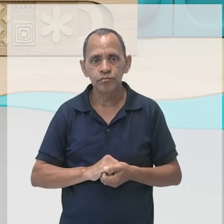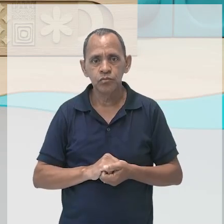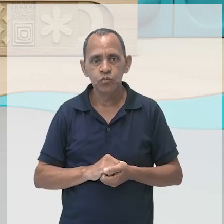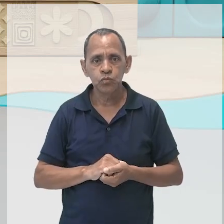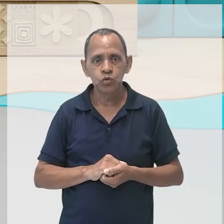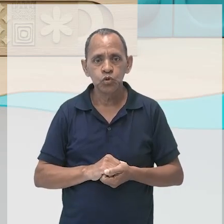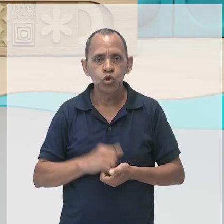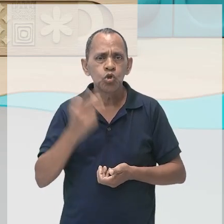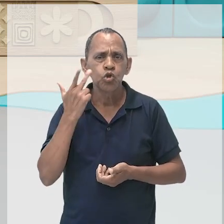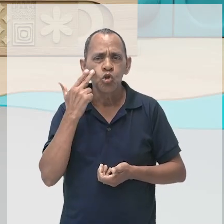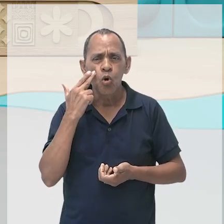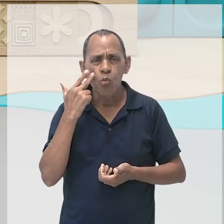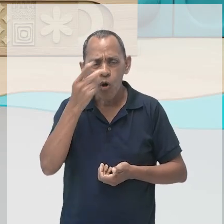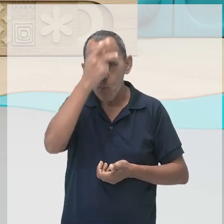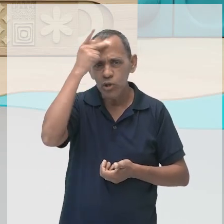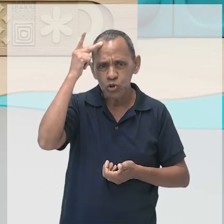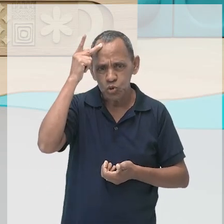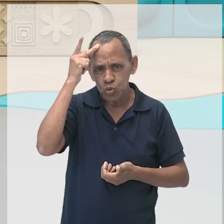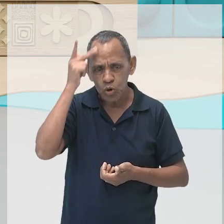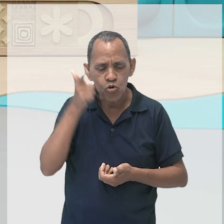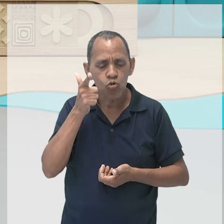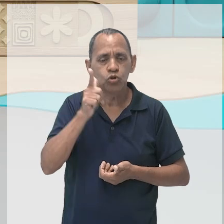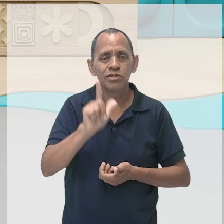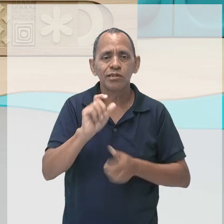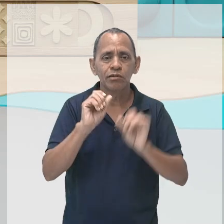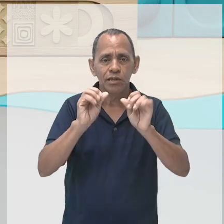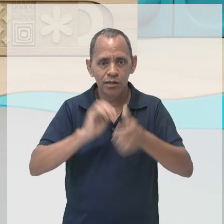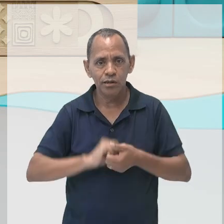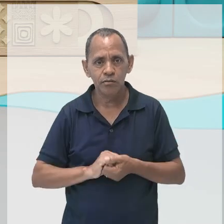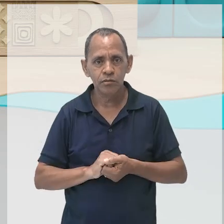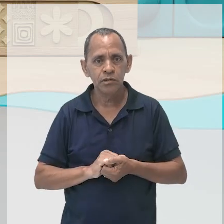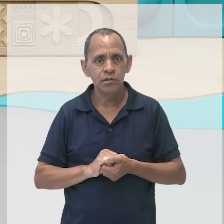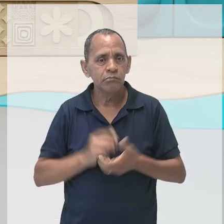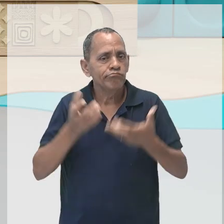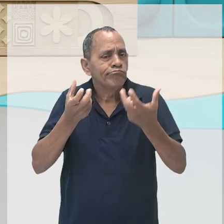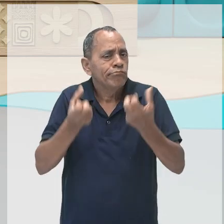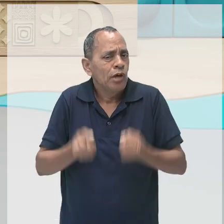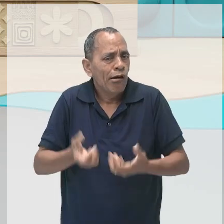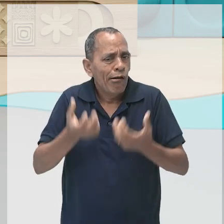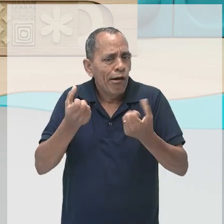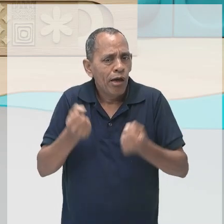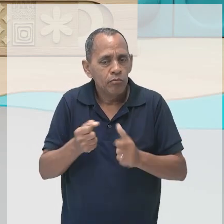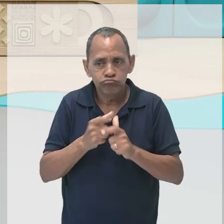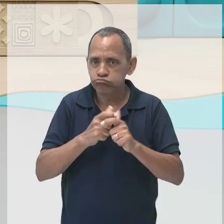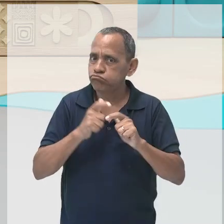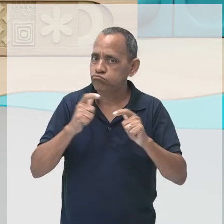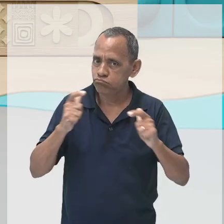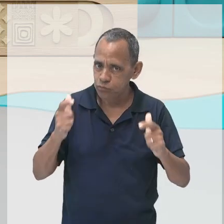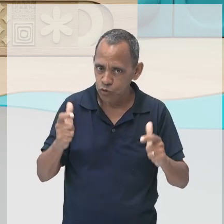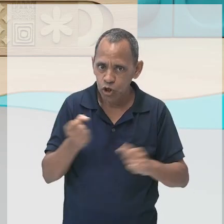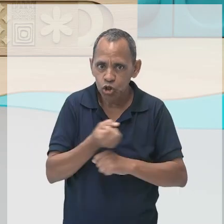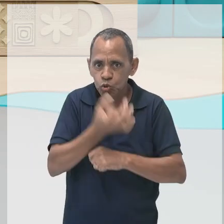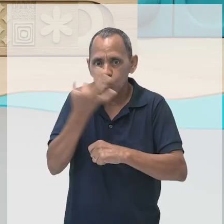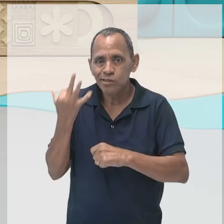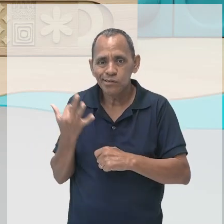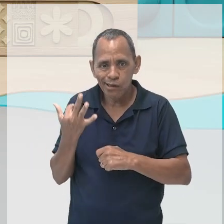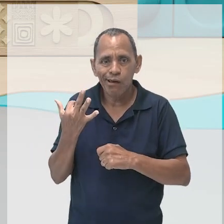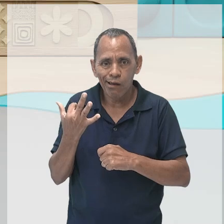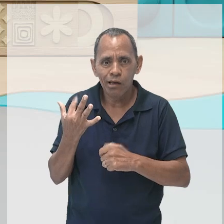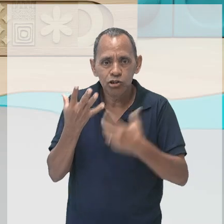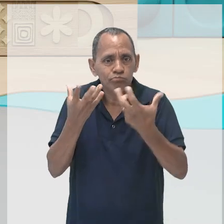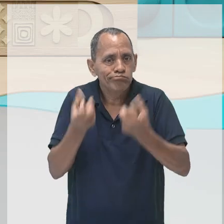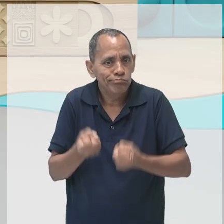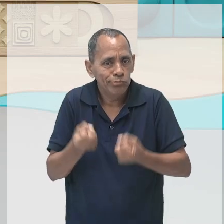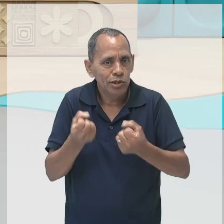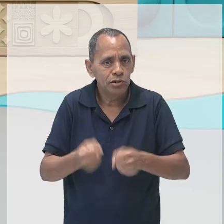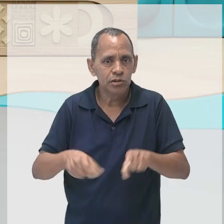ali grande quantidade de peso, como, por exemplo, no exercício de academia, né? No exercício de musculação, ok?